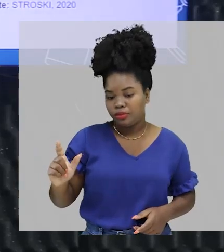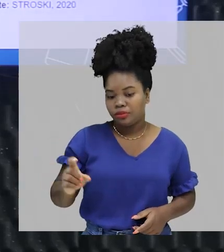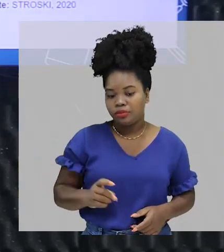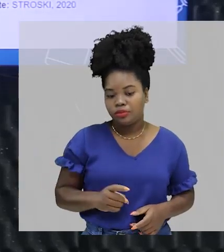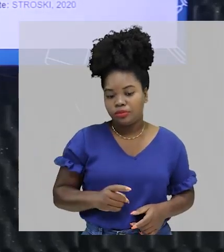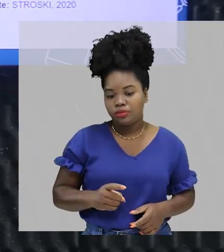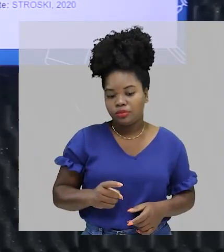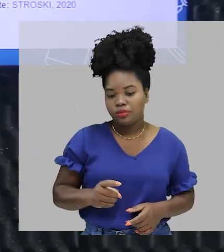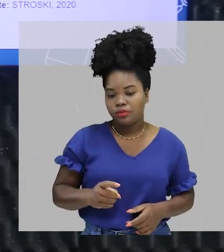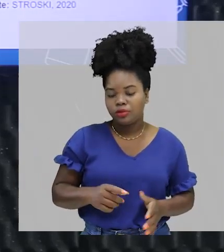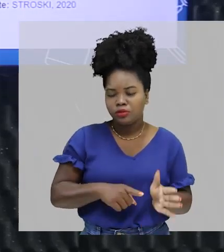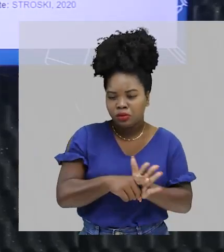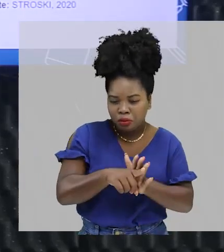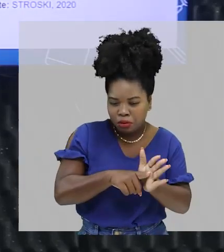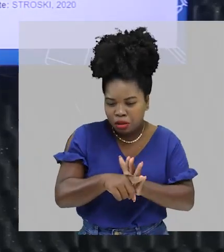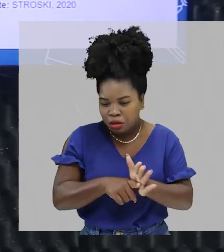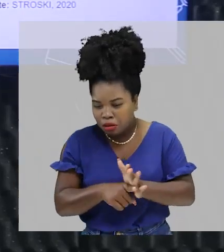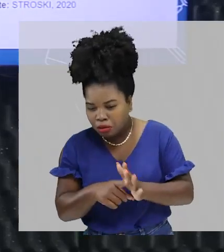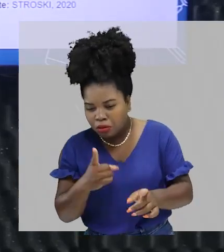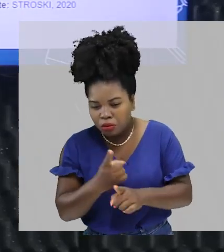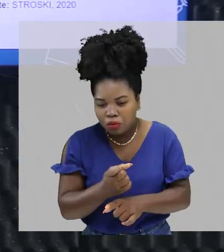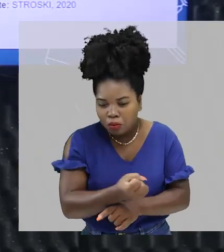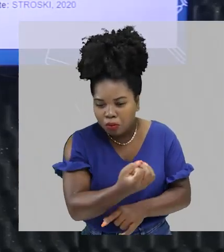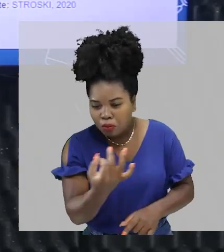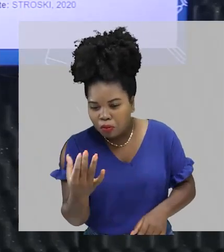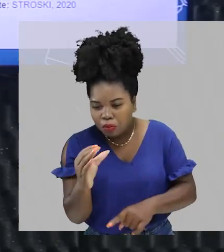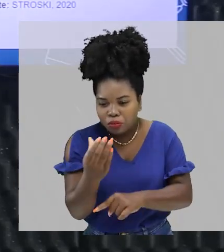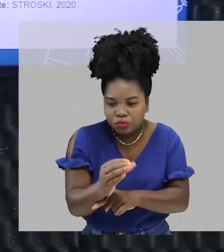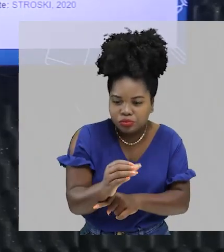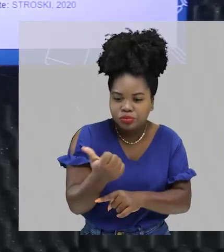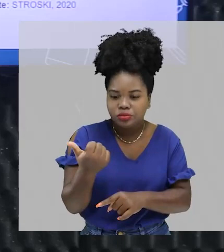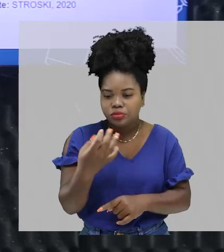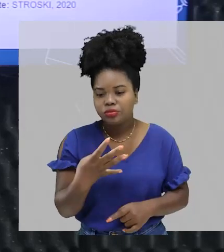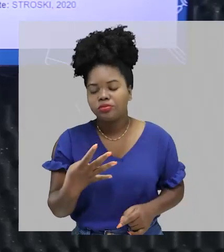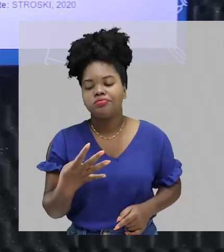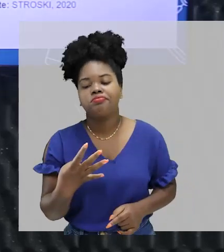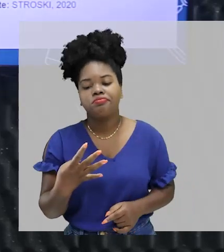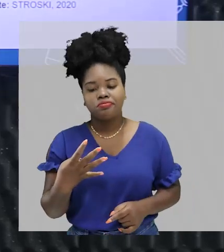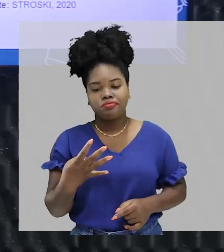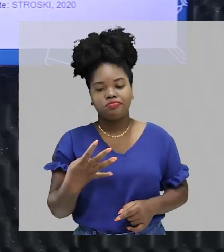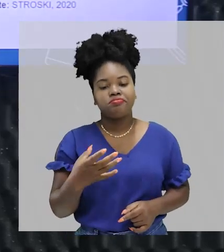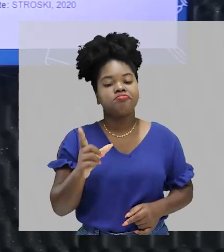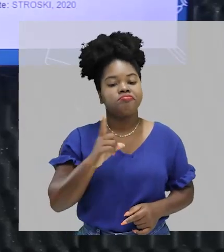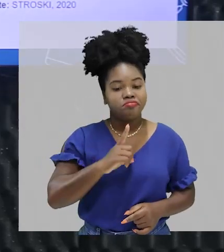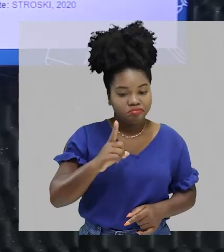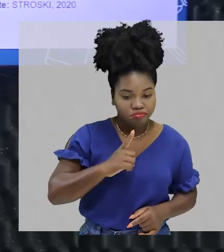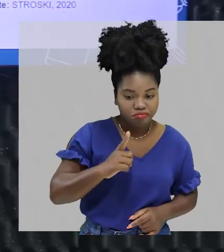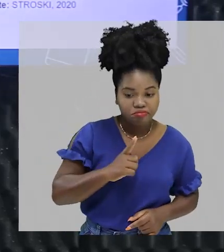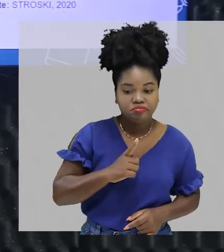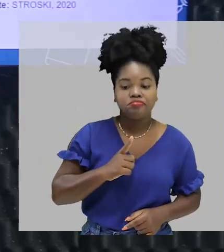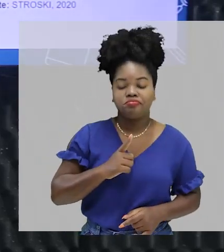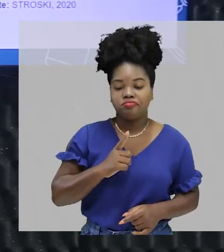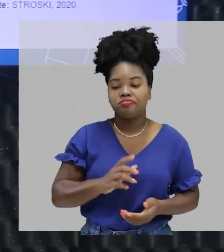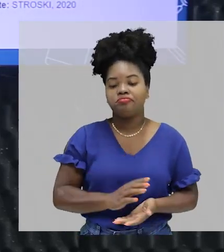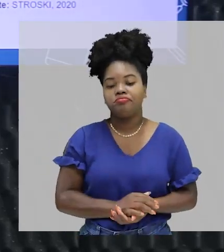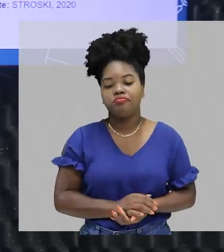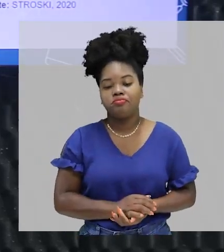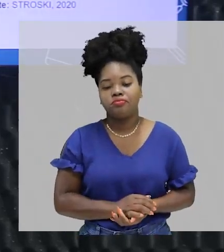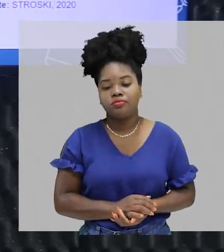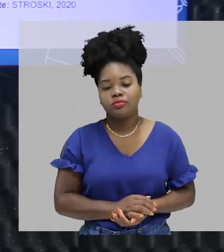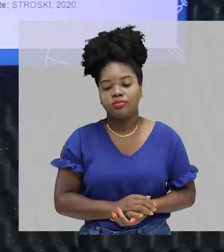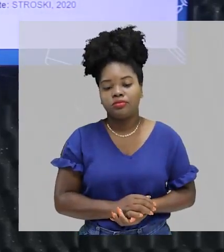Os cientistas vão descobrir quanto de carbono 14 ainda existe naquele fóssil. E eles